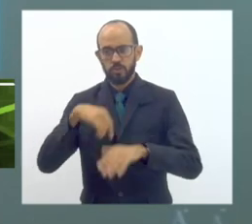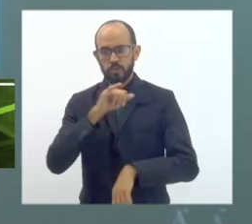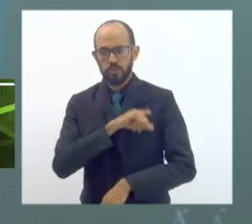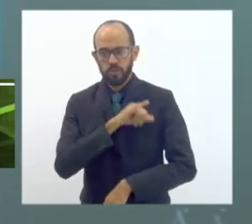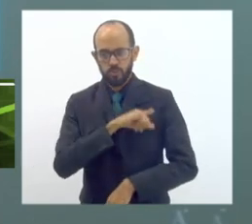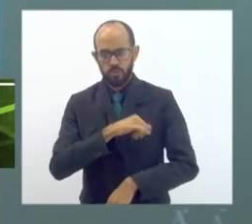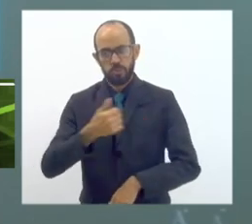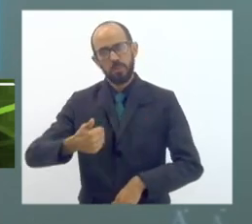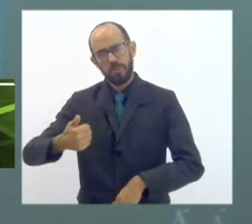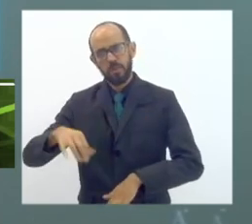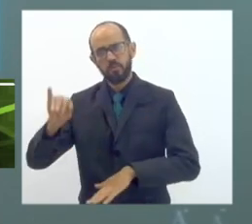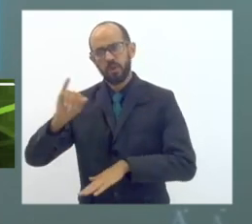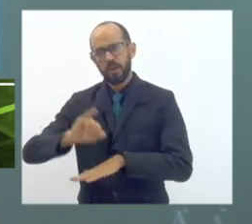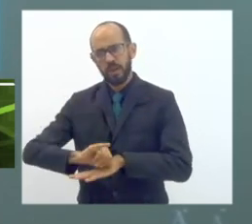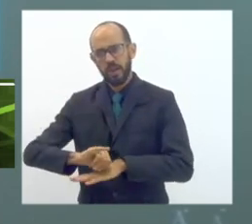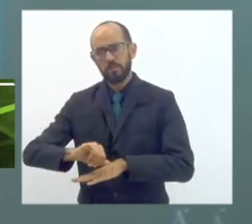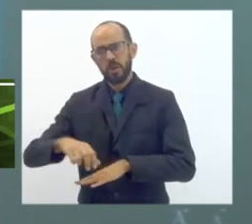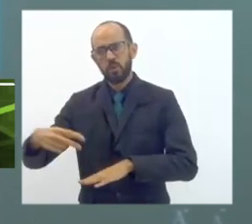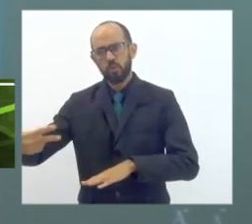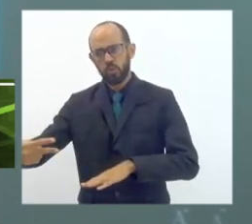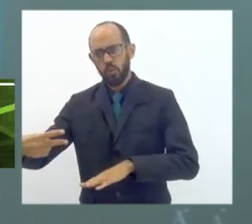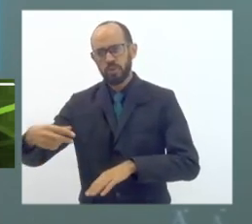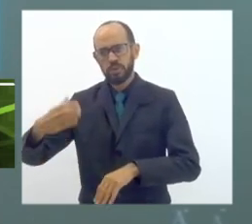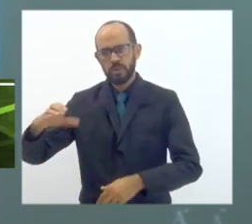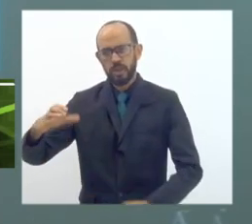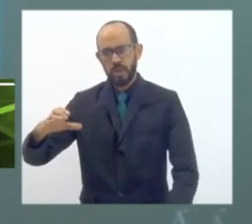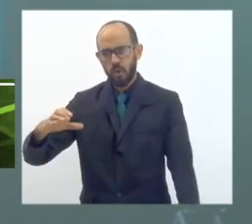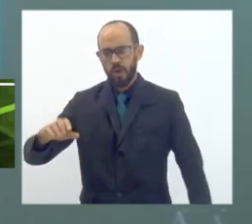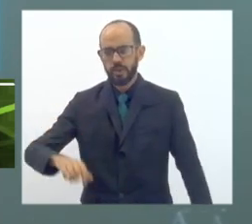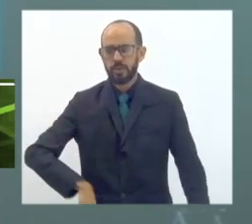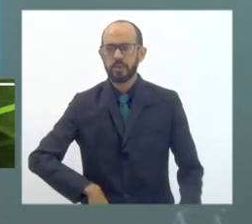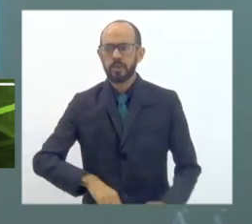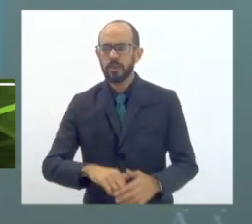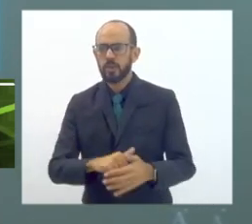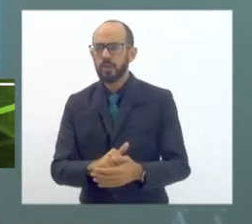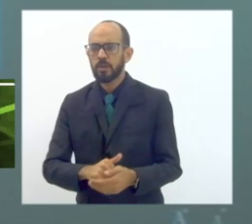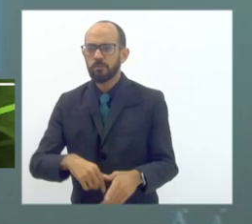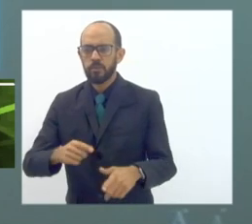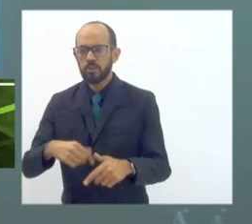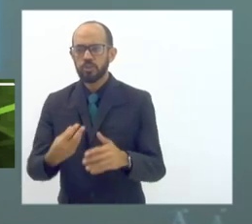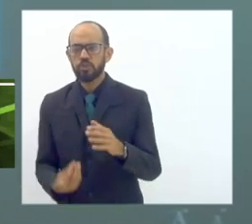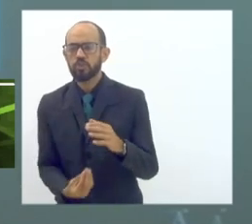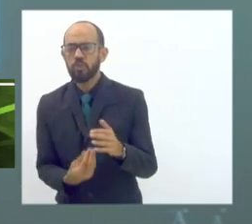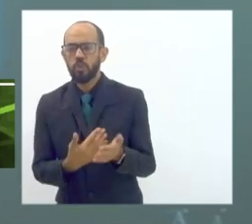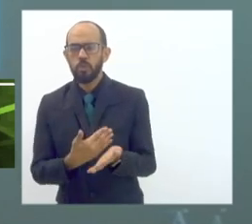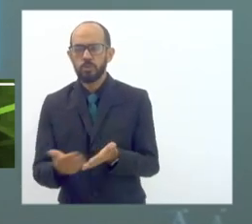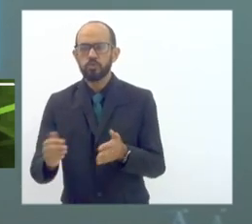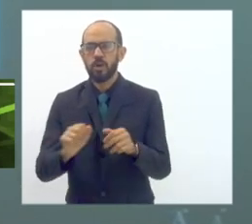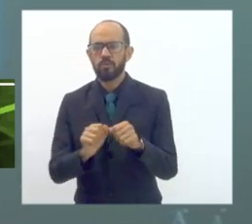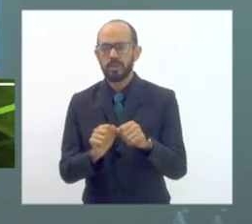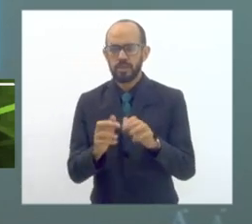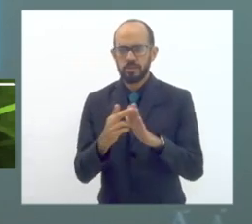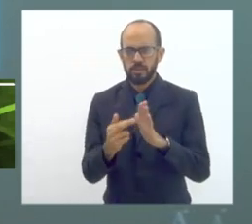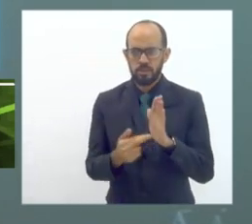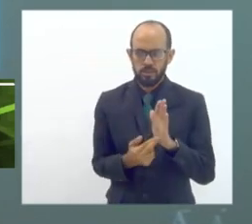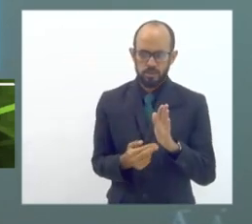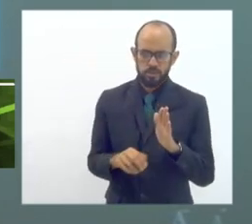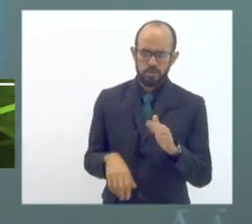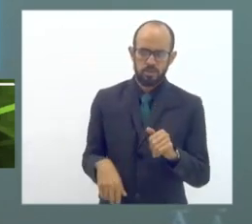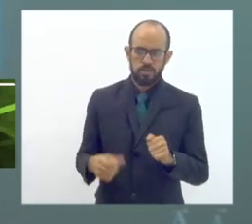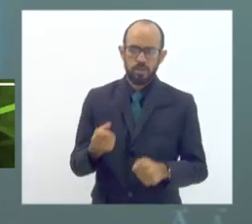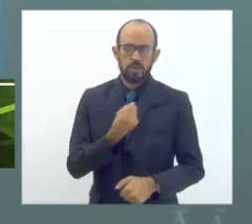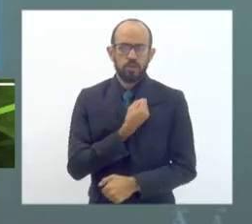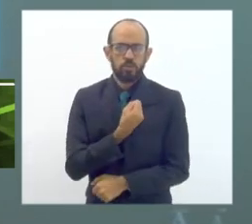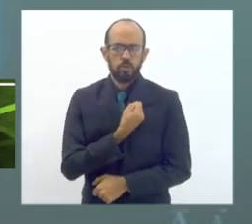região metropolitana 2, por Niterói. E nós começamos a fazer essa regulação. Aqui, em termos de números,